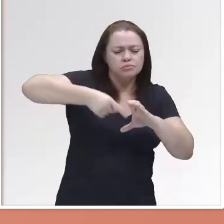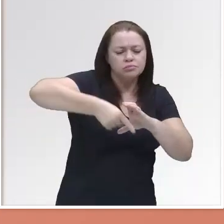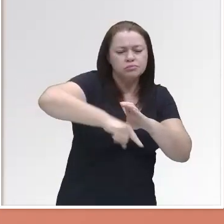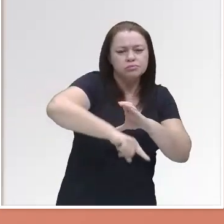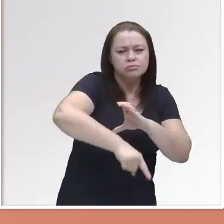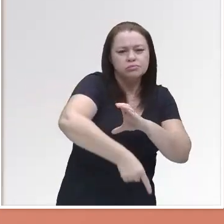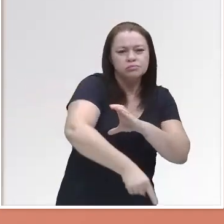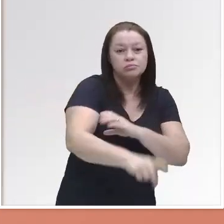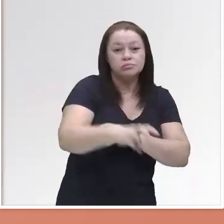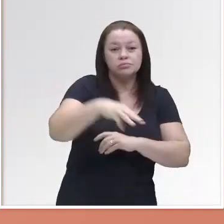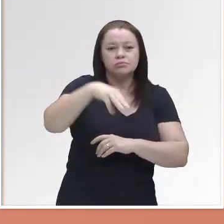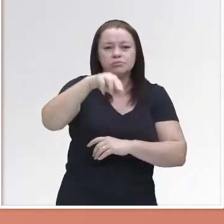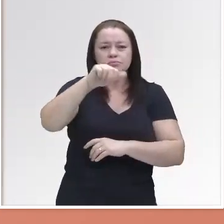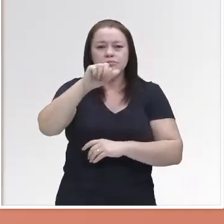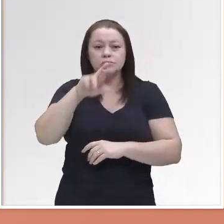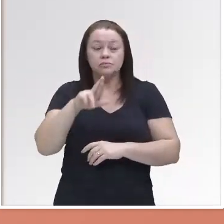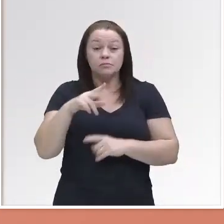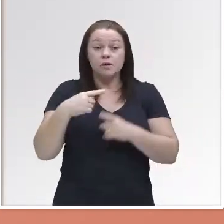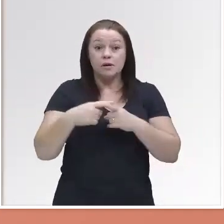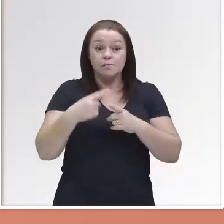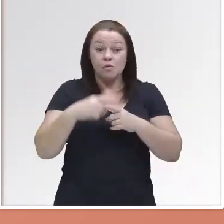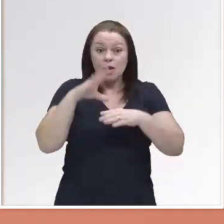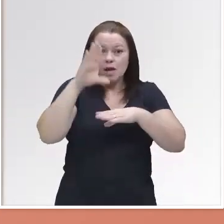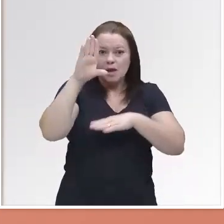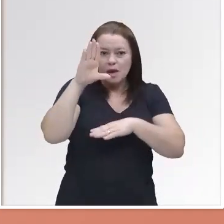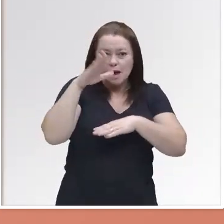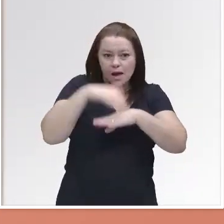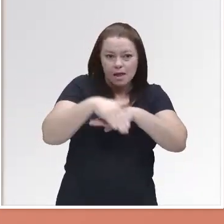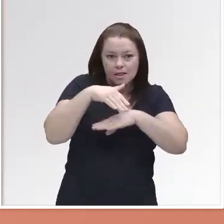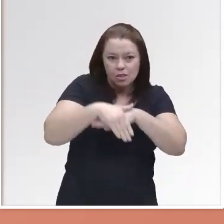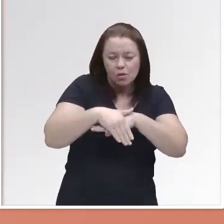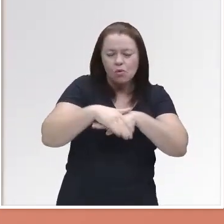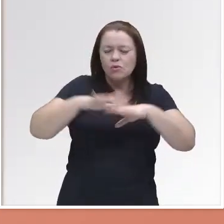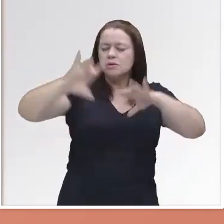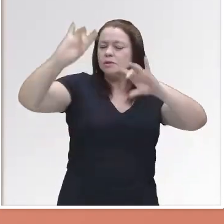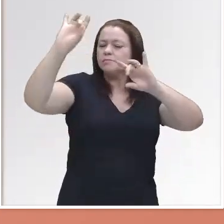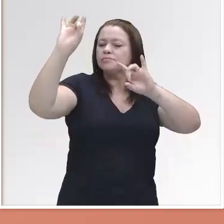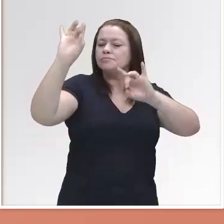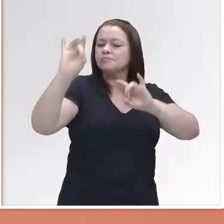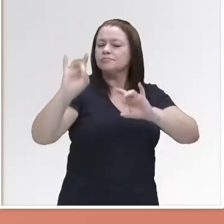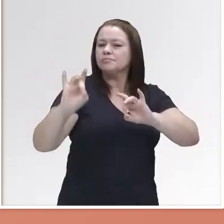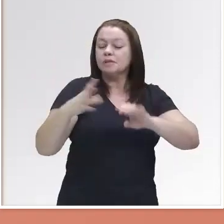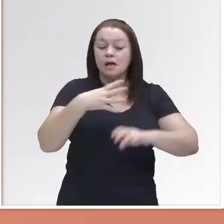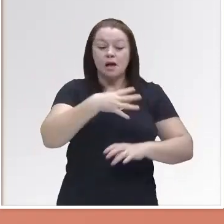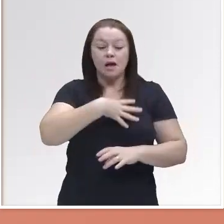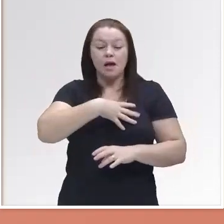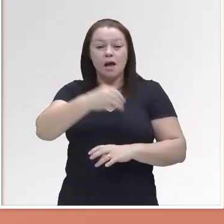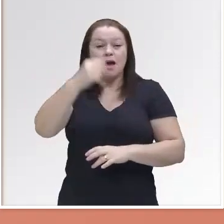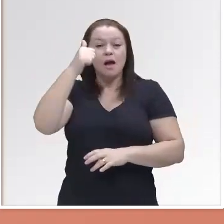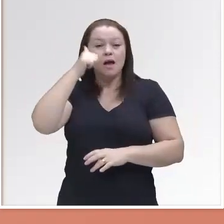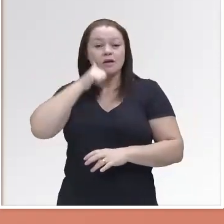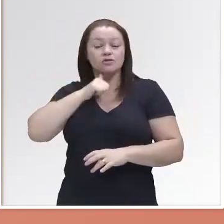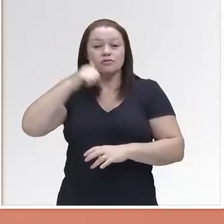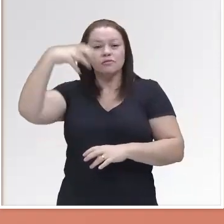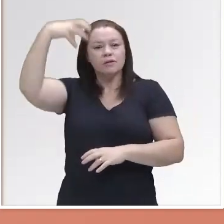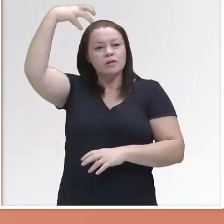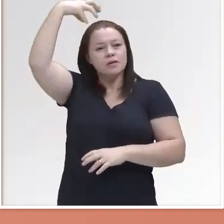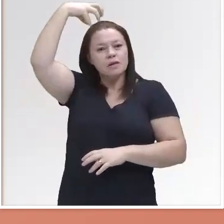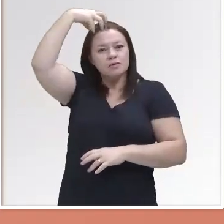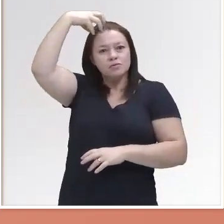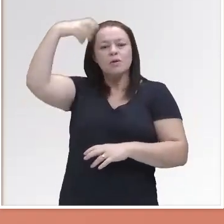ser uma noite muito especial, pois as filhas do rei Tritão iriam cantar e dançar no palco, entre elas